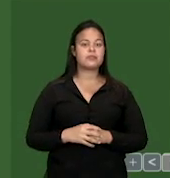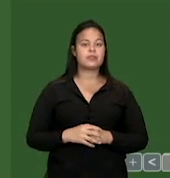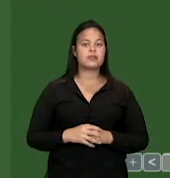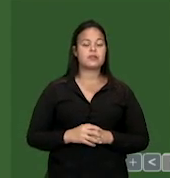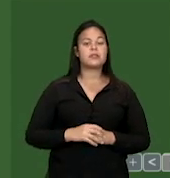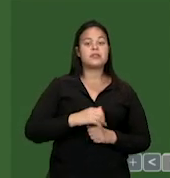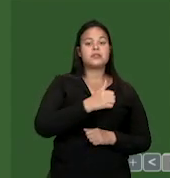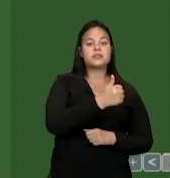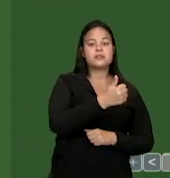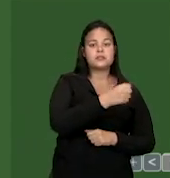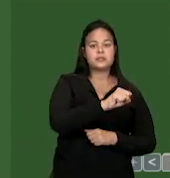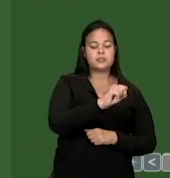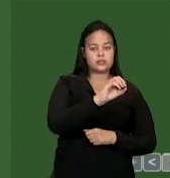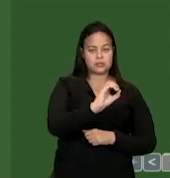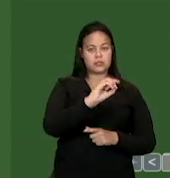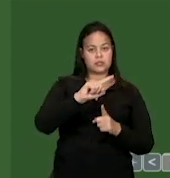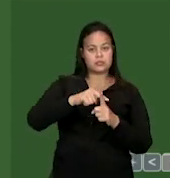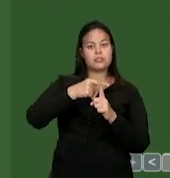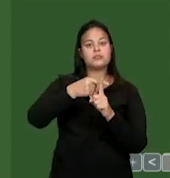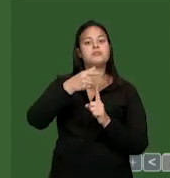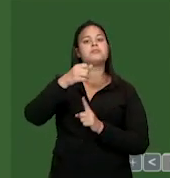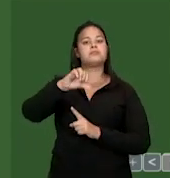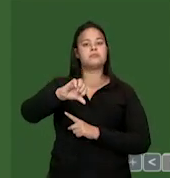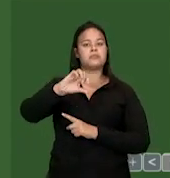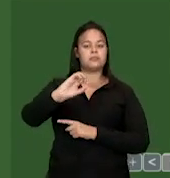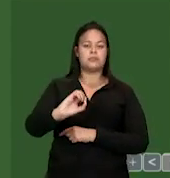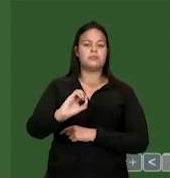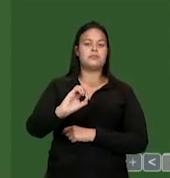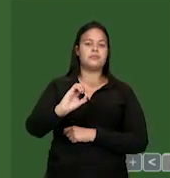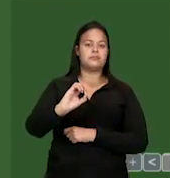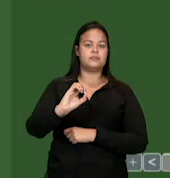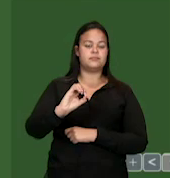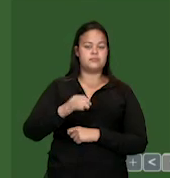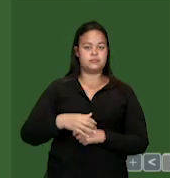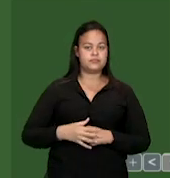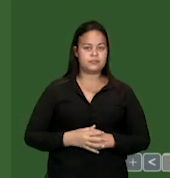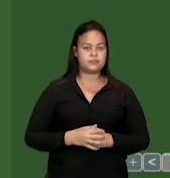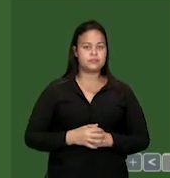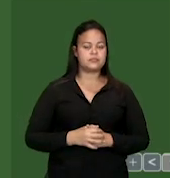e 180 mais 90.